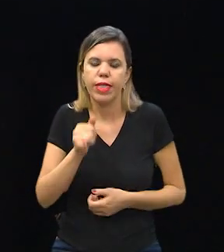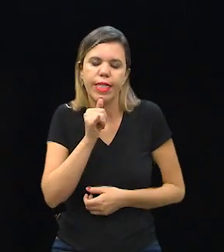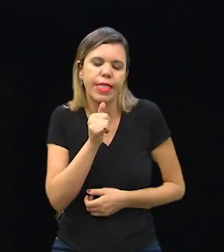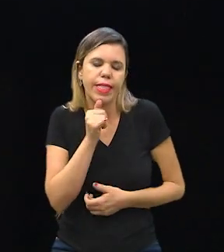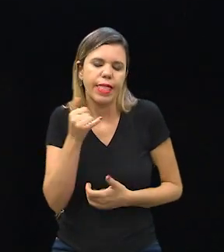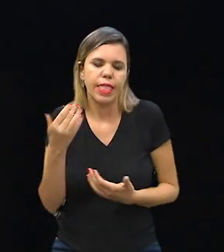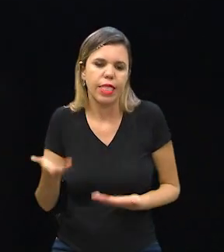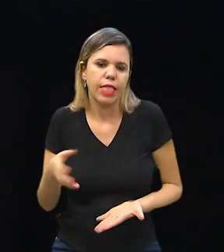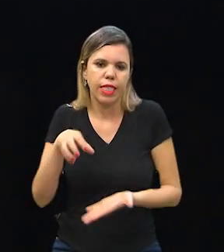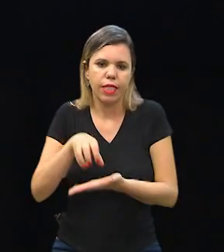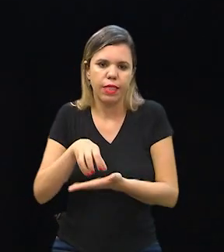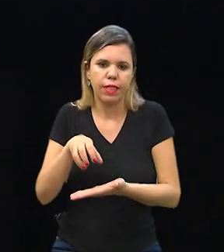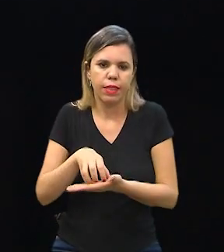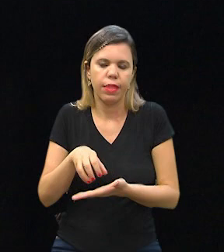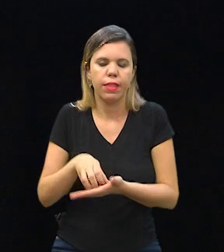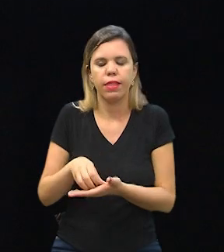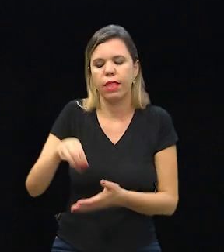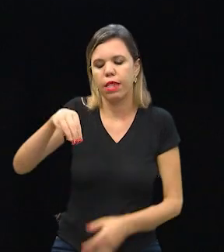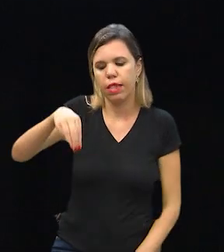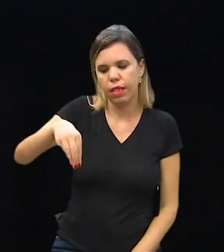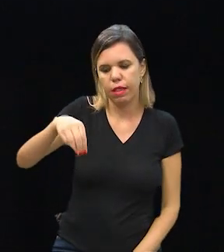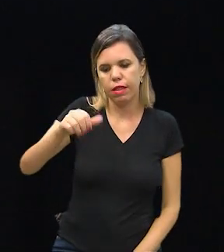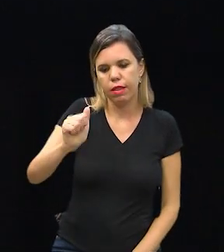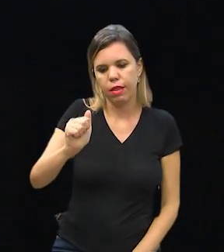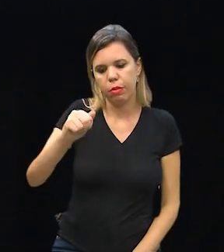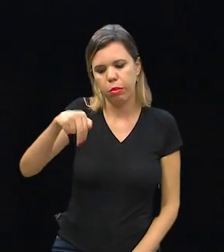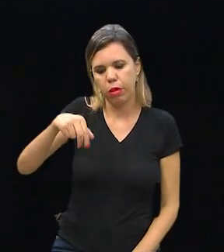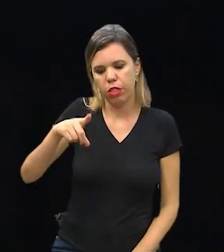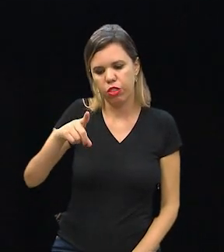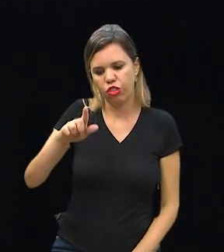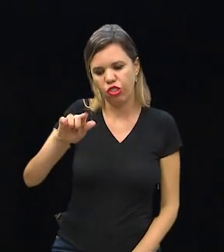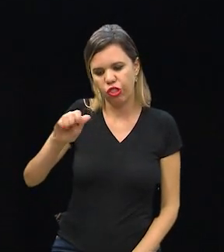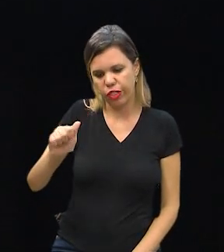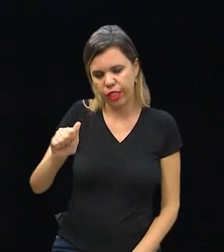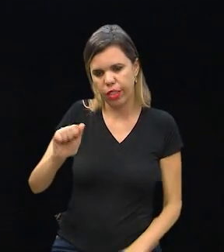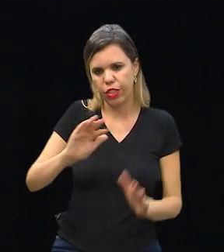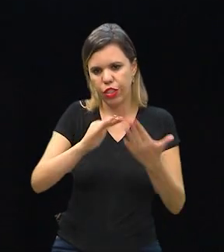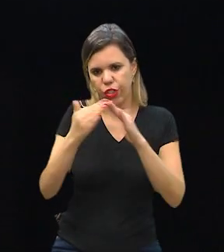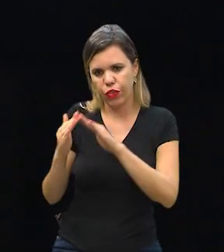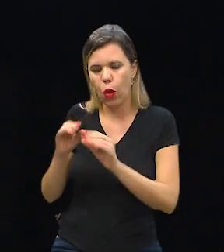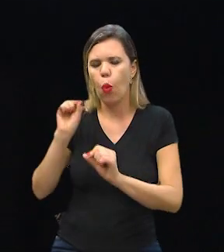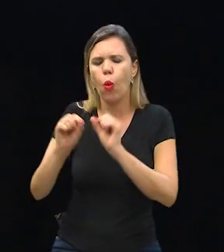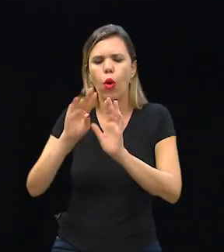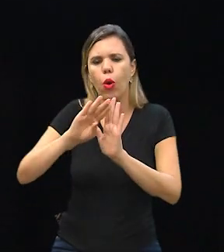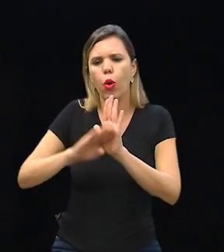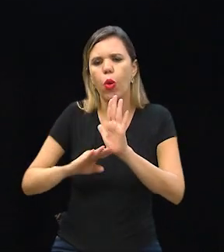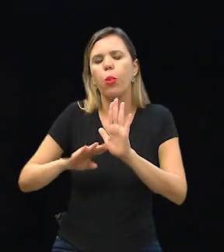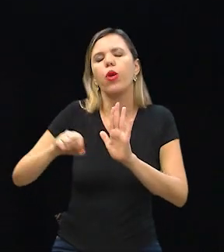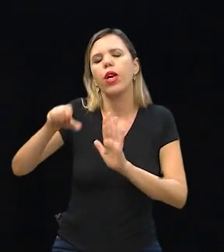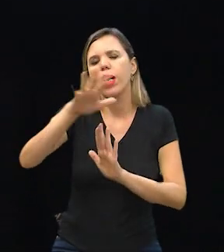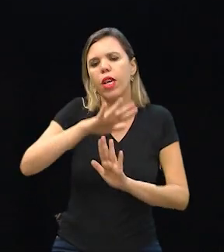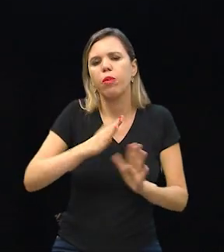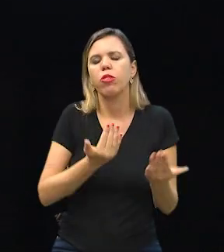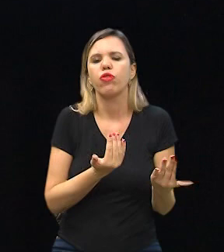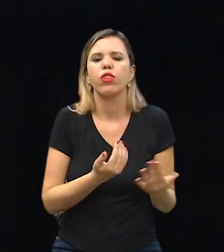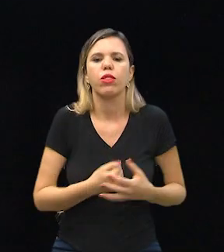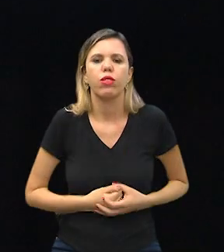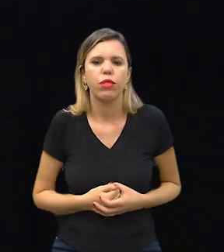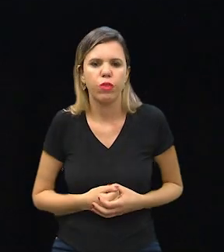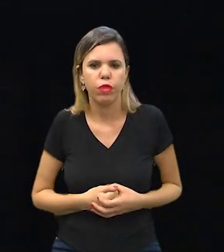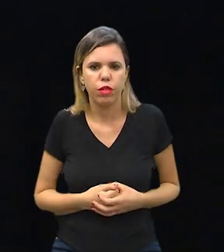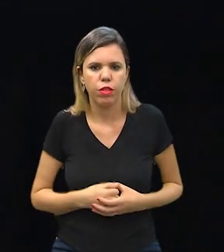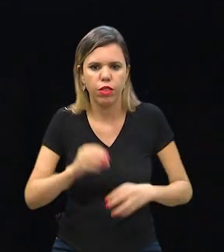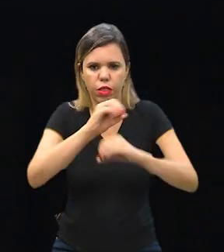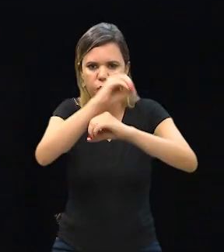gente falou aí do exemplo, né, da agência Mandinga de Favela, mas me fala de uma forma geral o que é o Programa